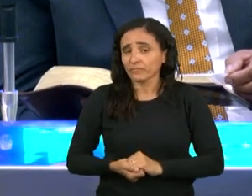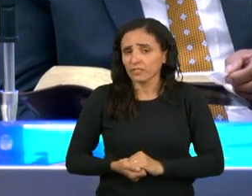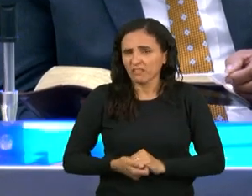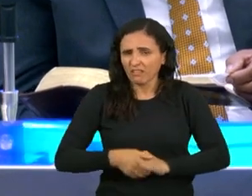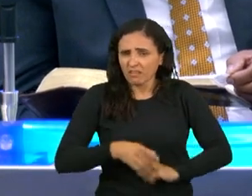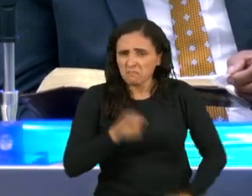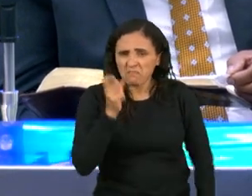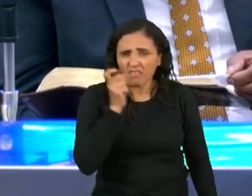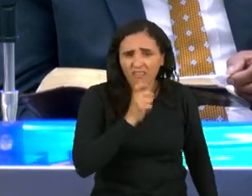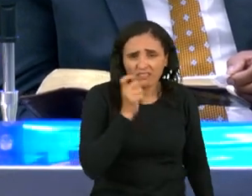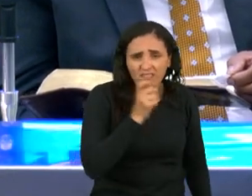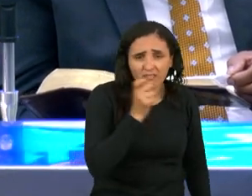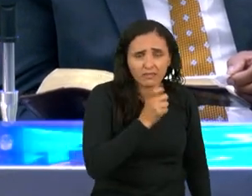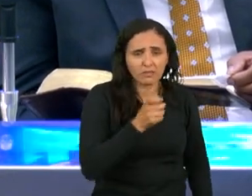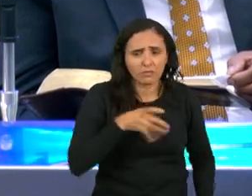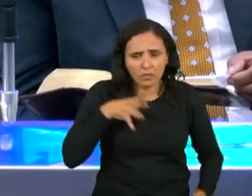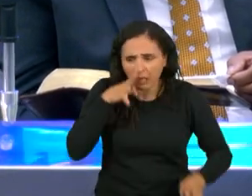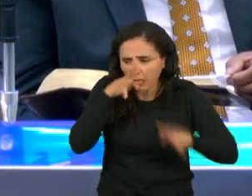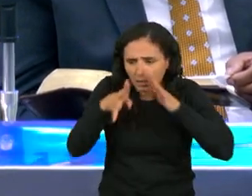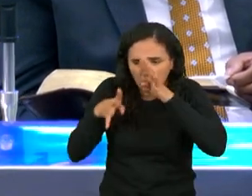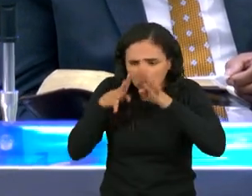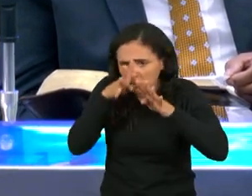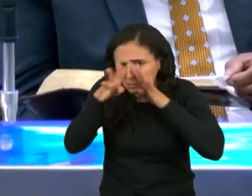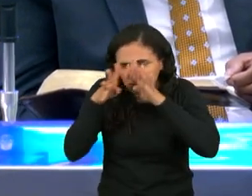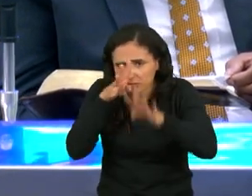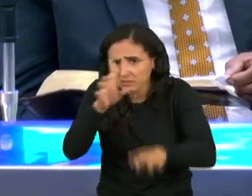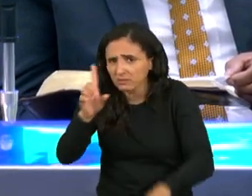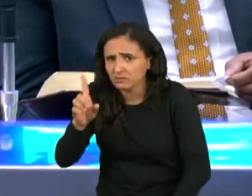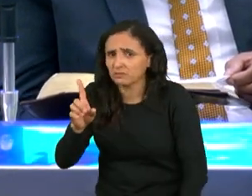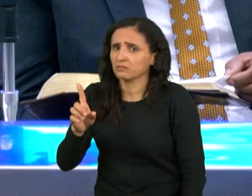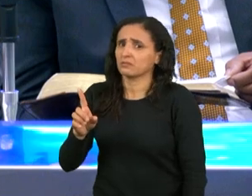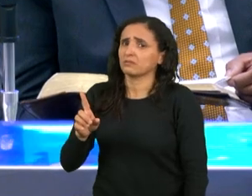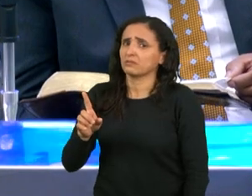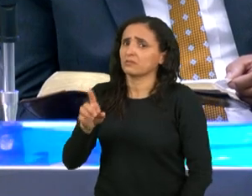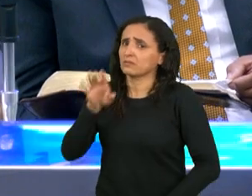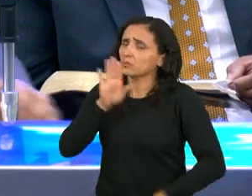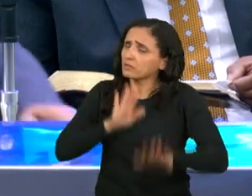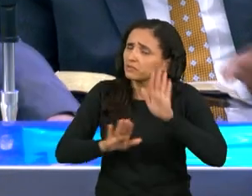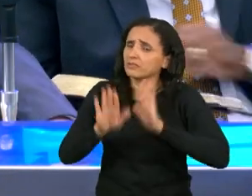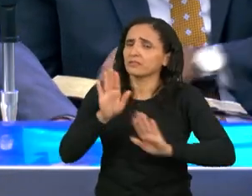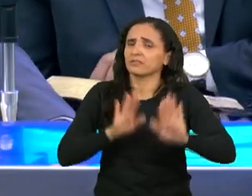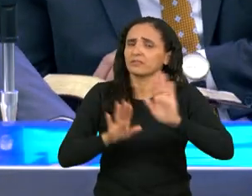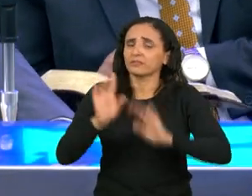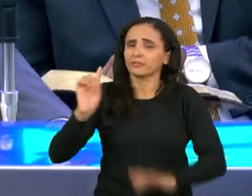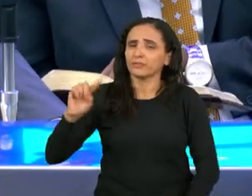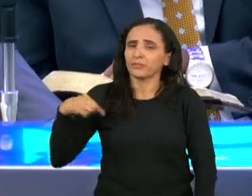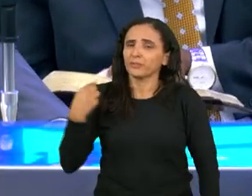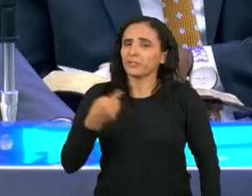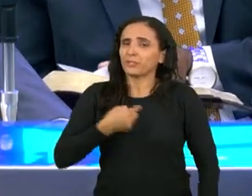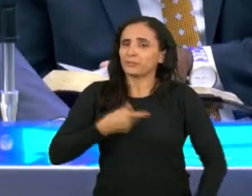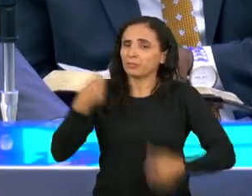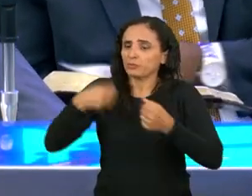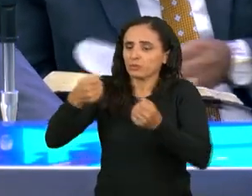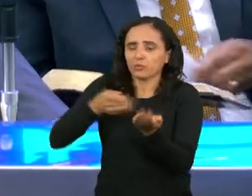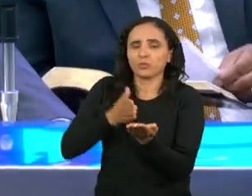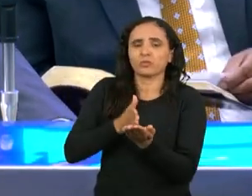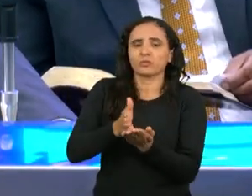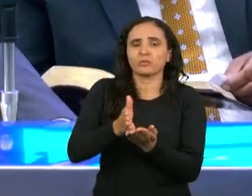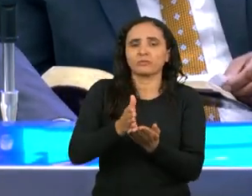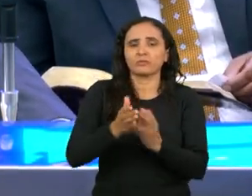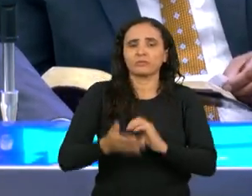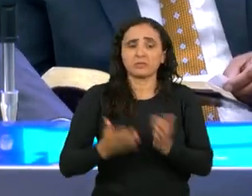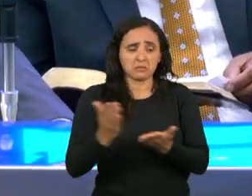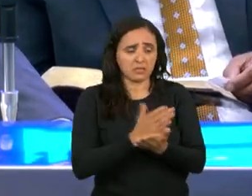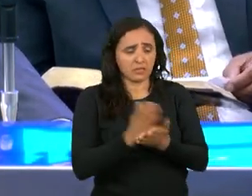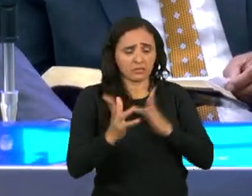mentindo diz contra nós e ele vai ainda muito adiante diz que sofremos